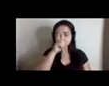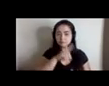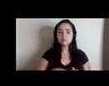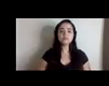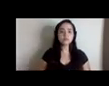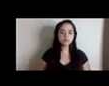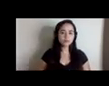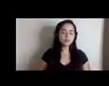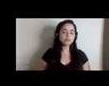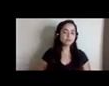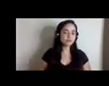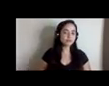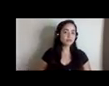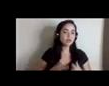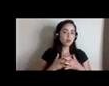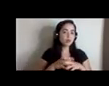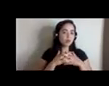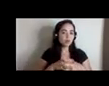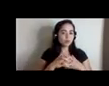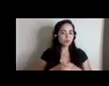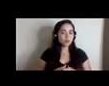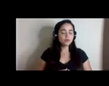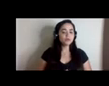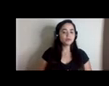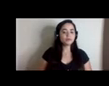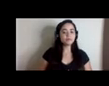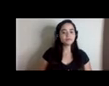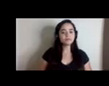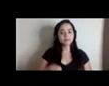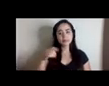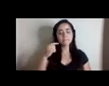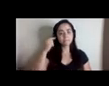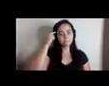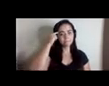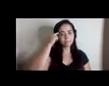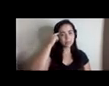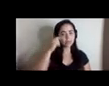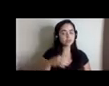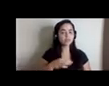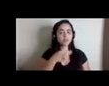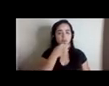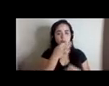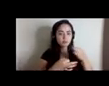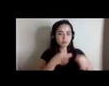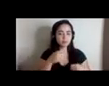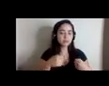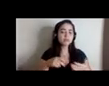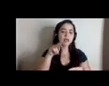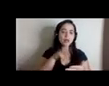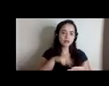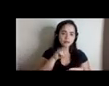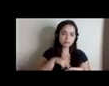reforço aqui o que eu disse no início. É óbvio que esse comentário tem que ser lido e ouvido